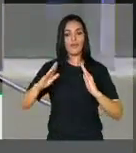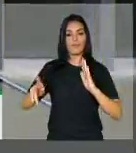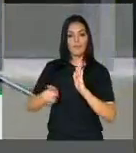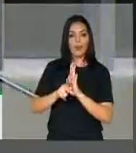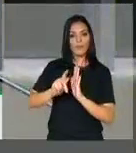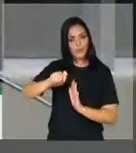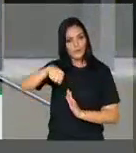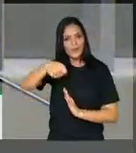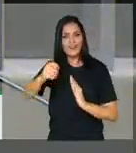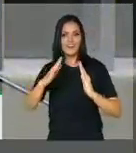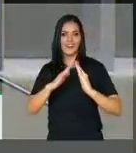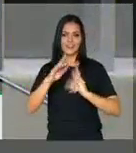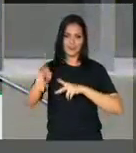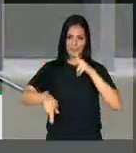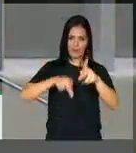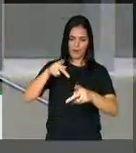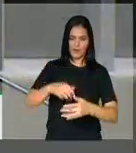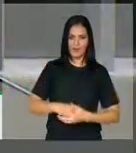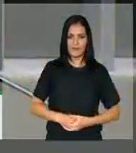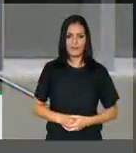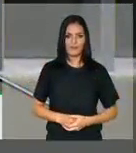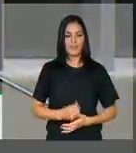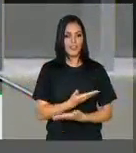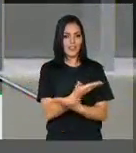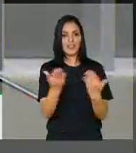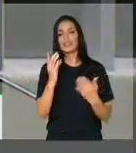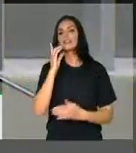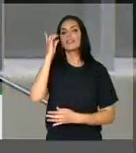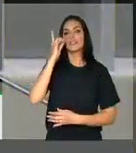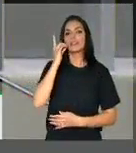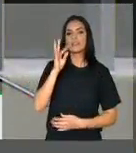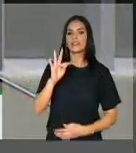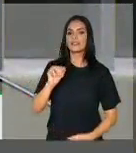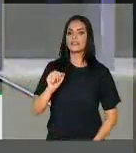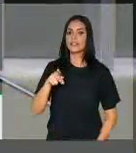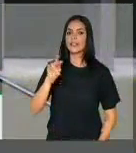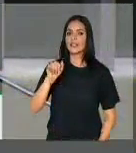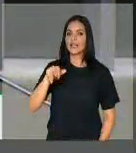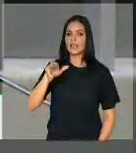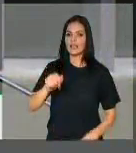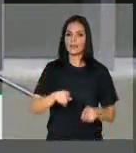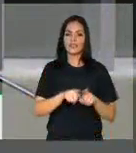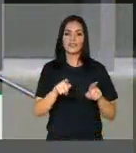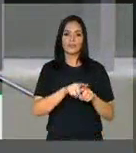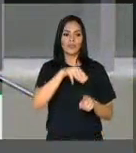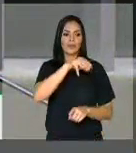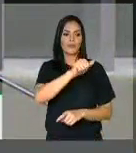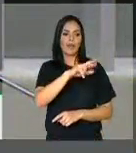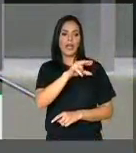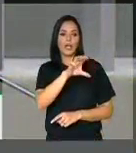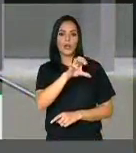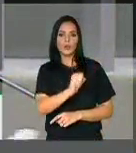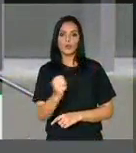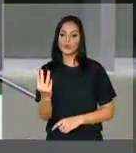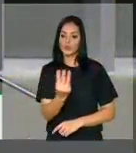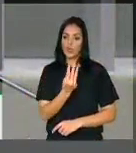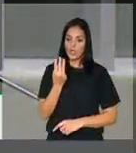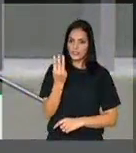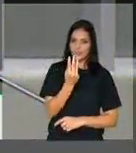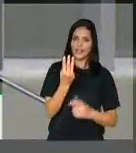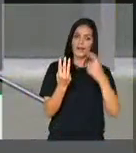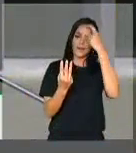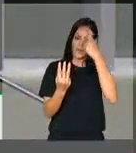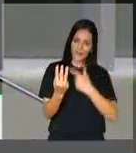Excelentíssimos deputados Idecaso Takayama e Johnny Marcos, que juntamente comigo